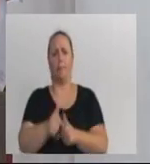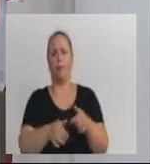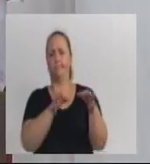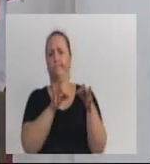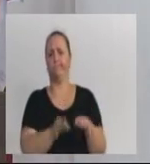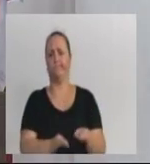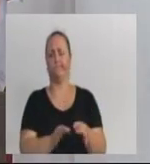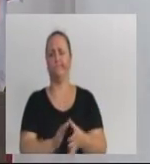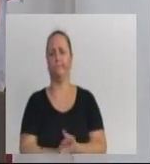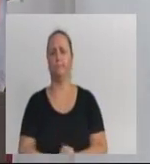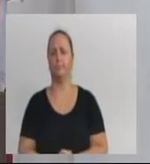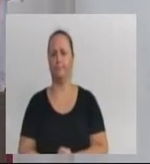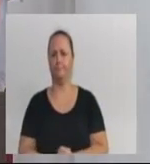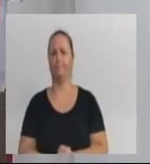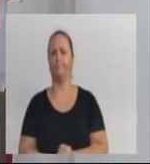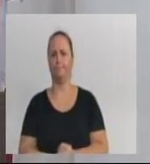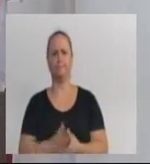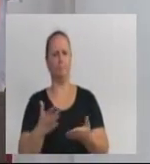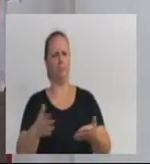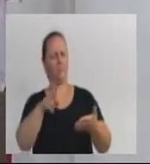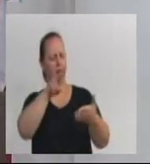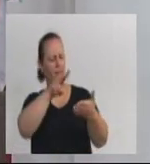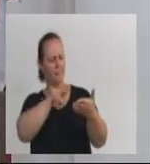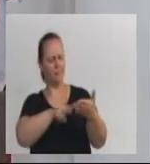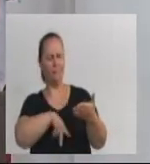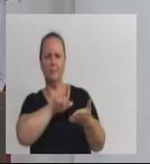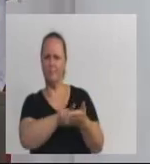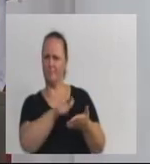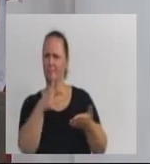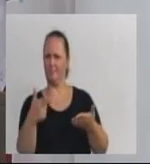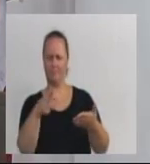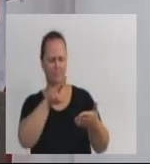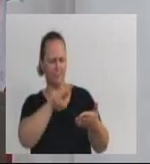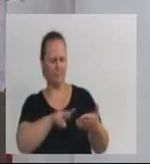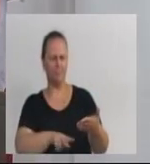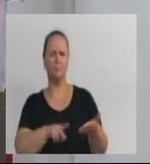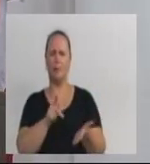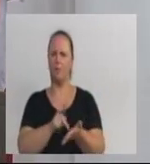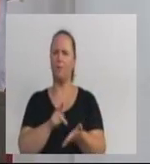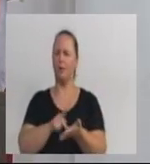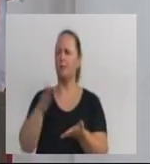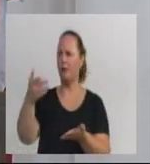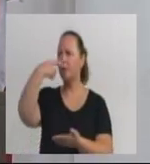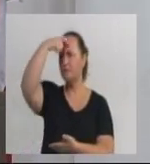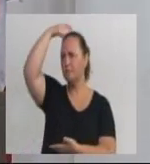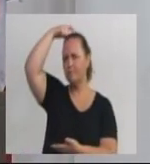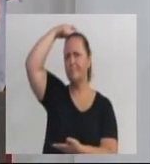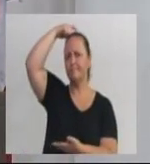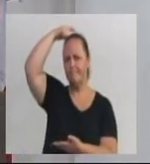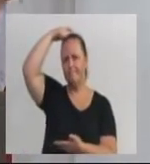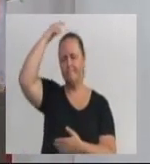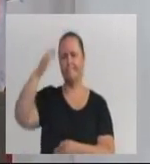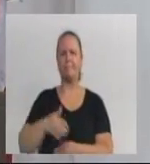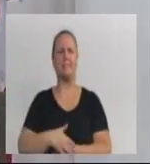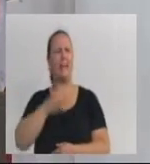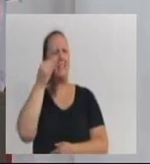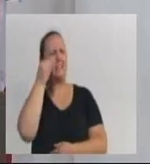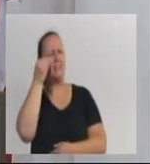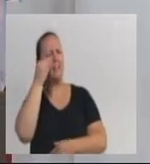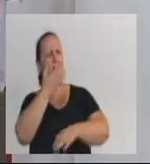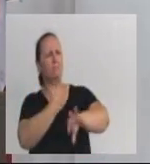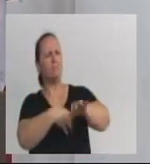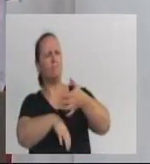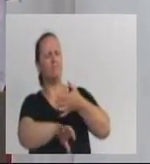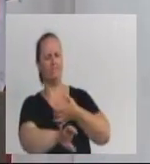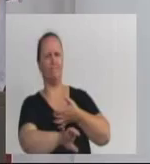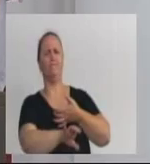Blumenau. A gente lê uma matéria dessa, vereador Adriano, e se coloca, tenta se colocar no lugar